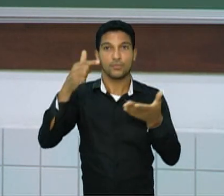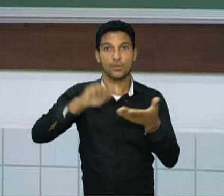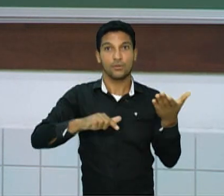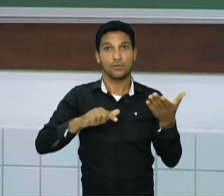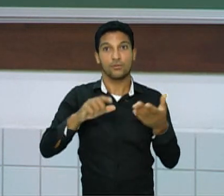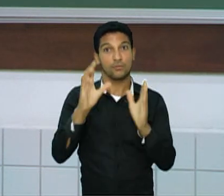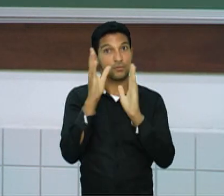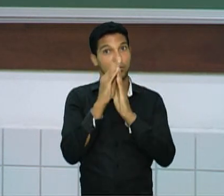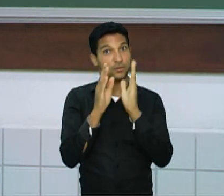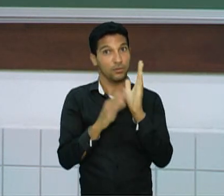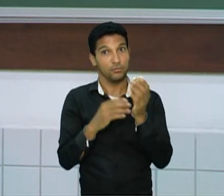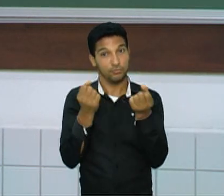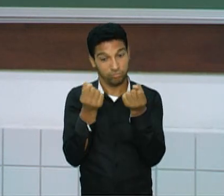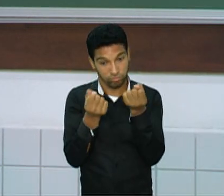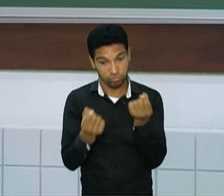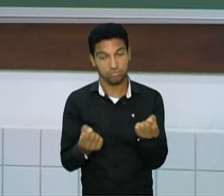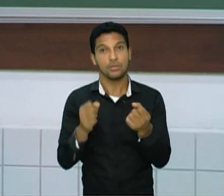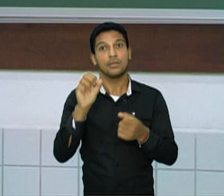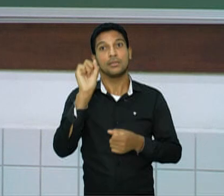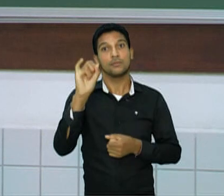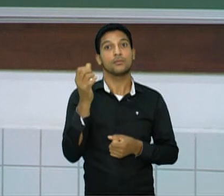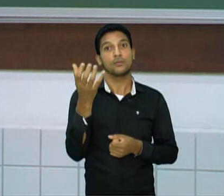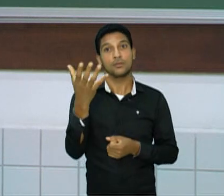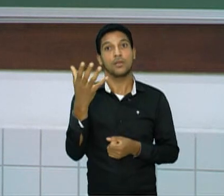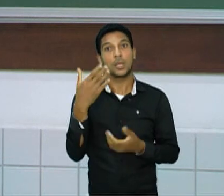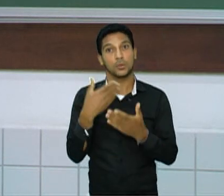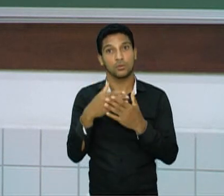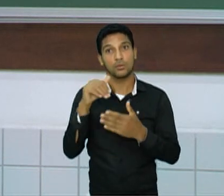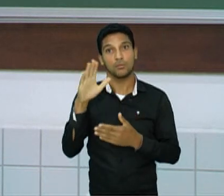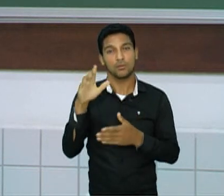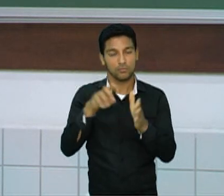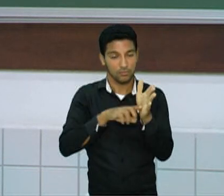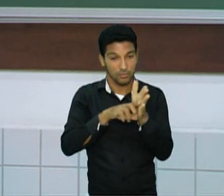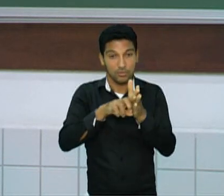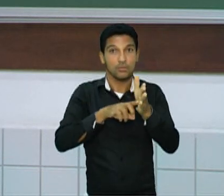conteúdo tão simples. Se você quer se aprofundar mais,